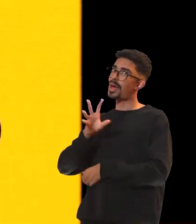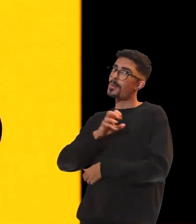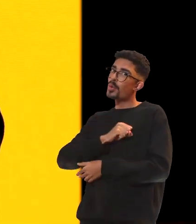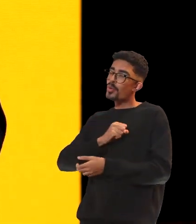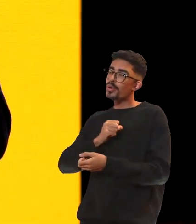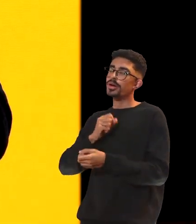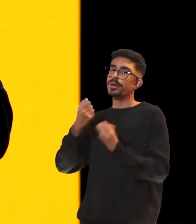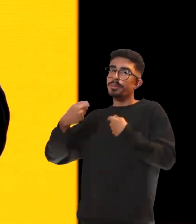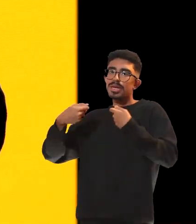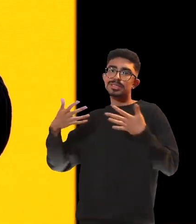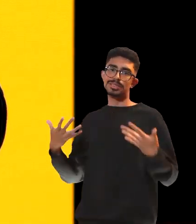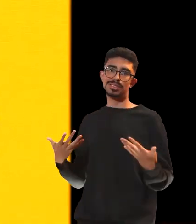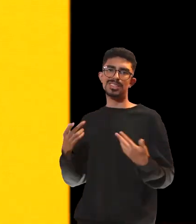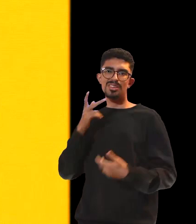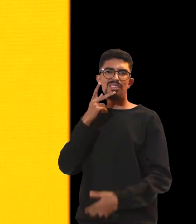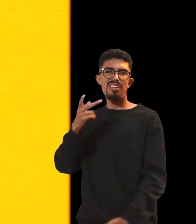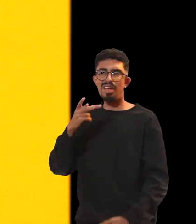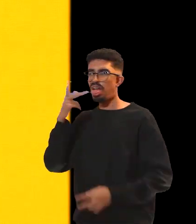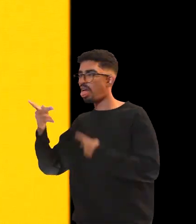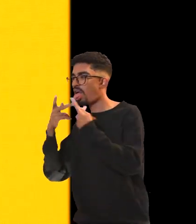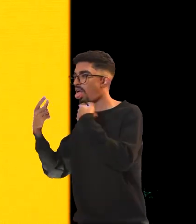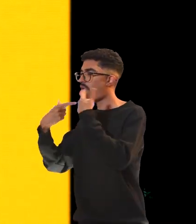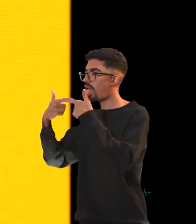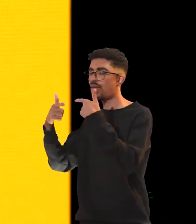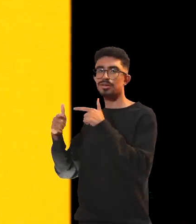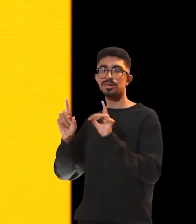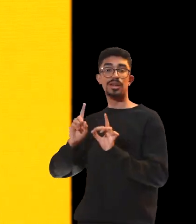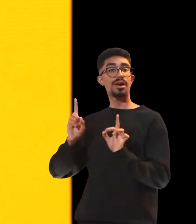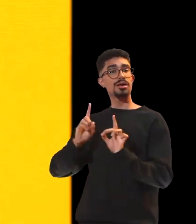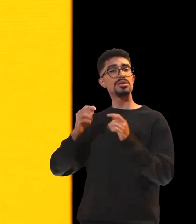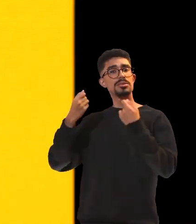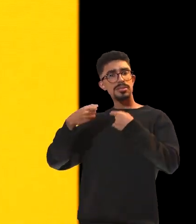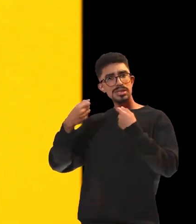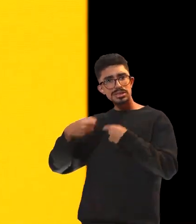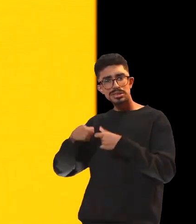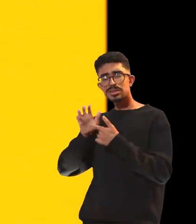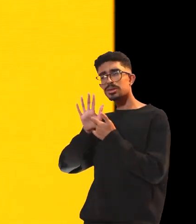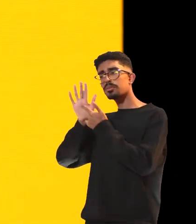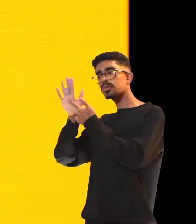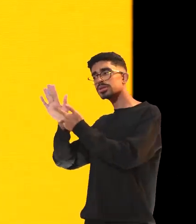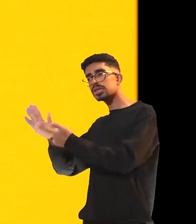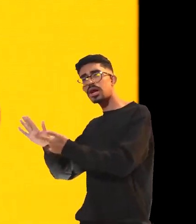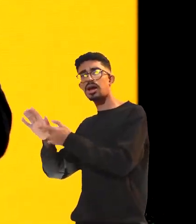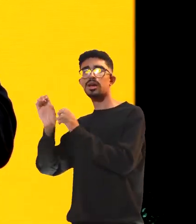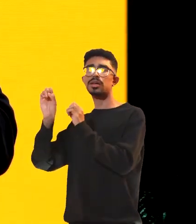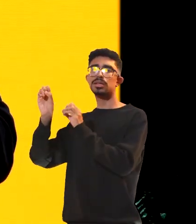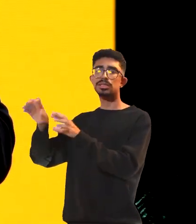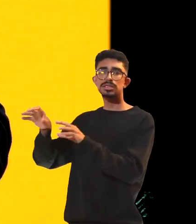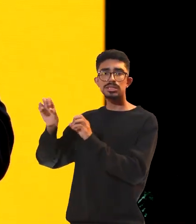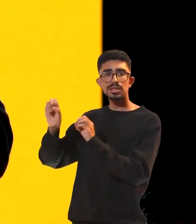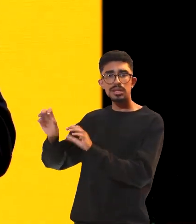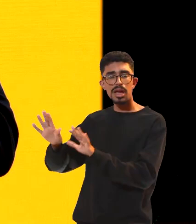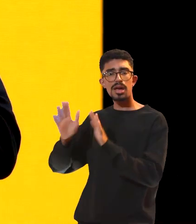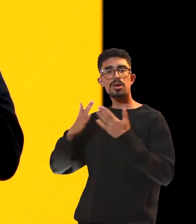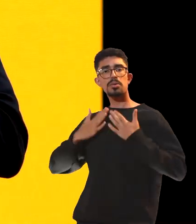disso. Mas é maravilhoso que você sente o amor da pessoa, você não gosta, óbvio. Vai ficar: tá bom, beleza, vou pensar.